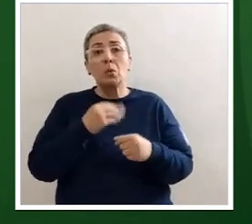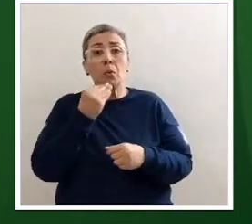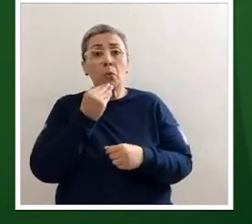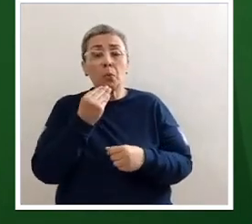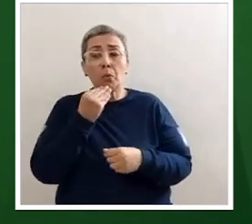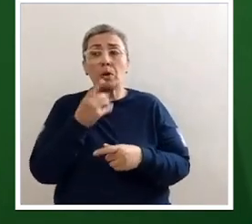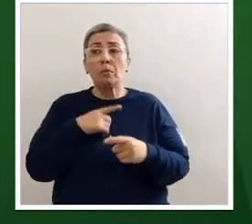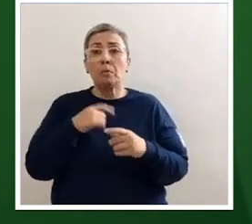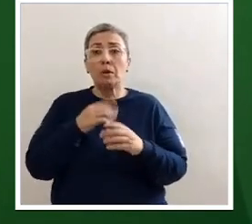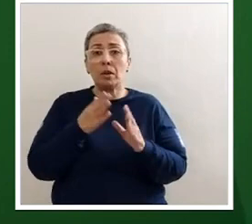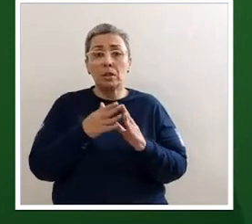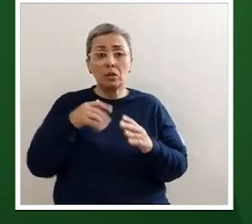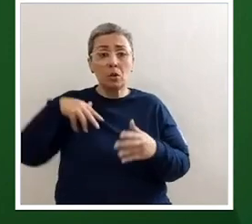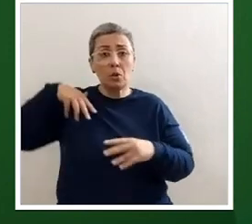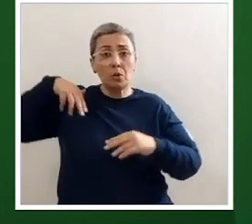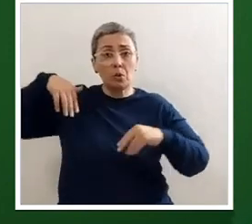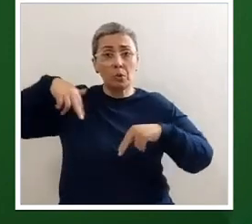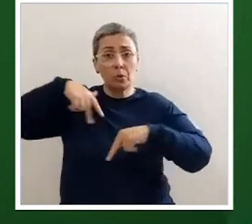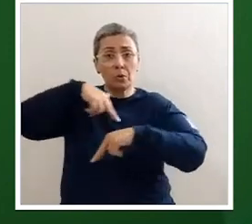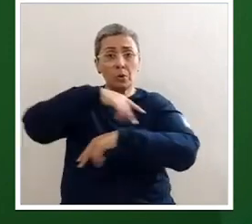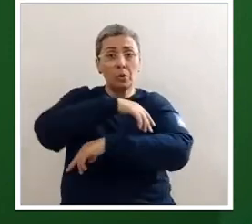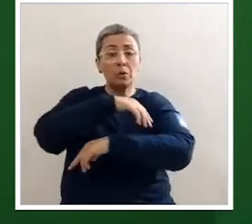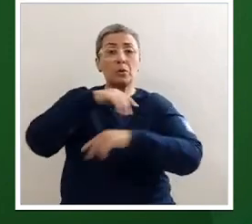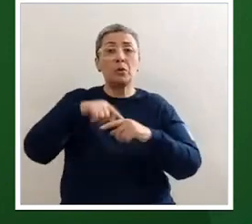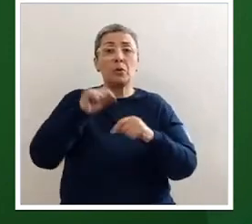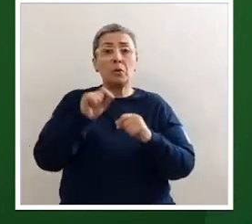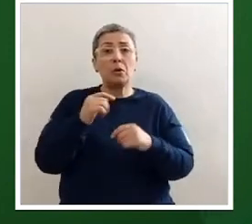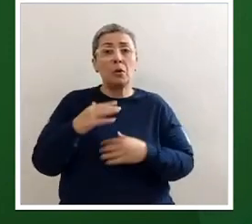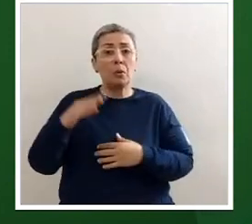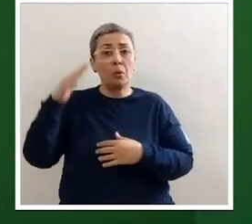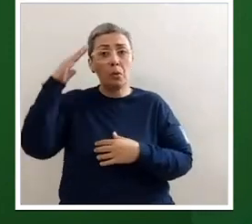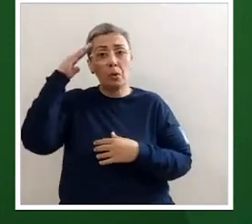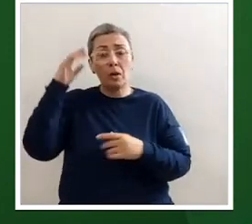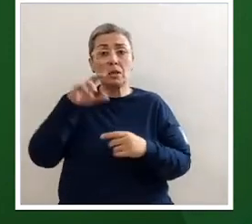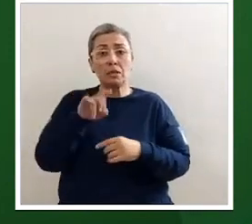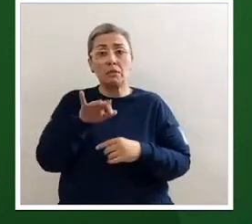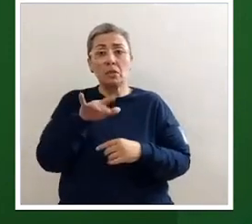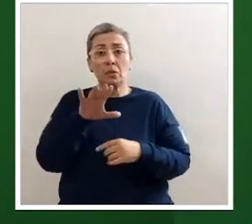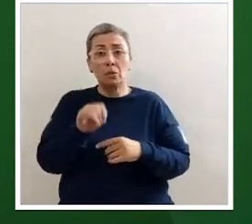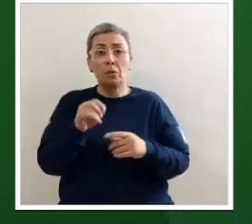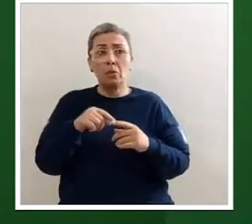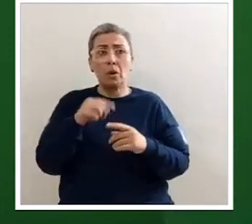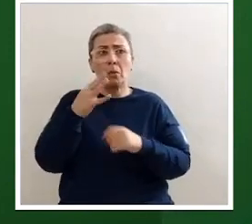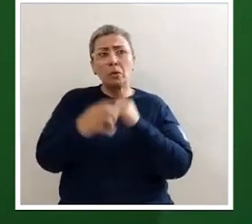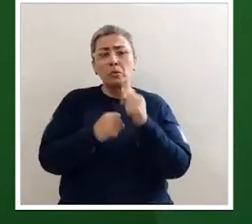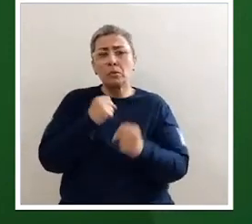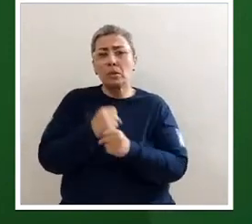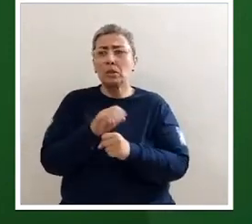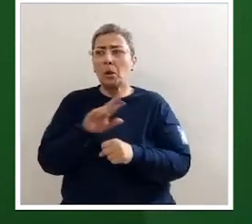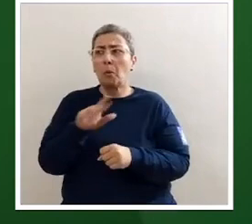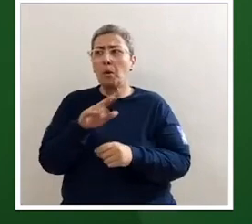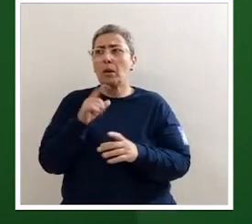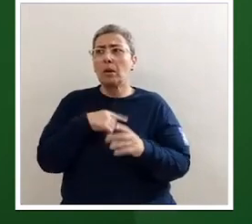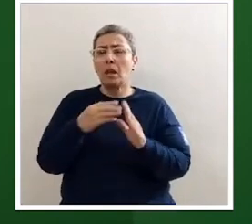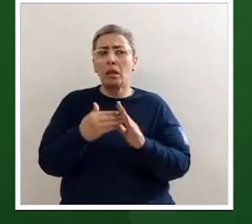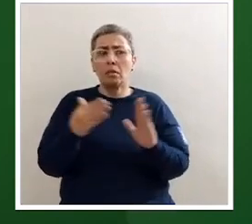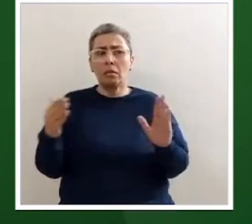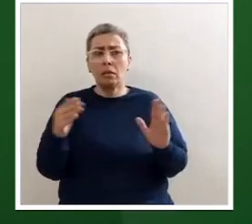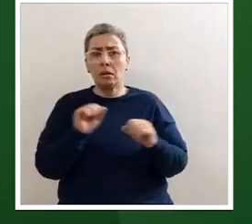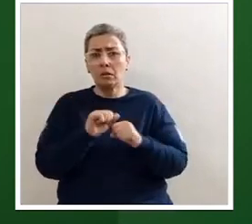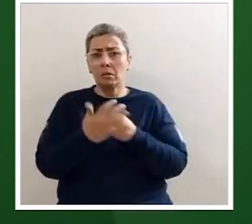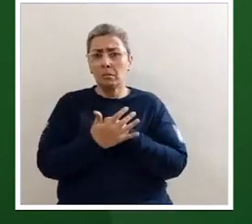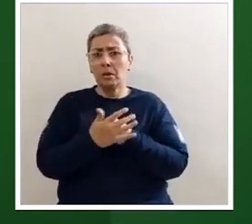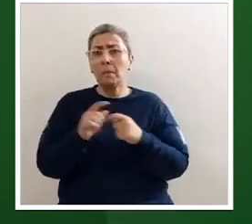oportunidade no nosso desfile cívico é o quarto ano consecutivo não porque a gente deu um tempo aí na pandemia